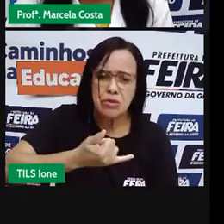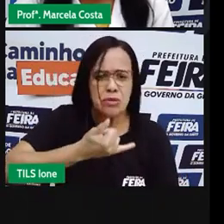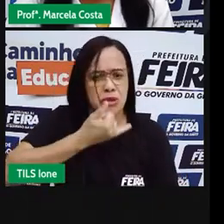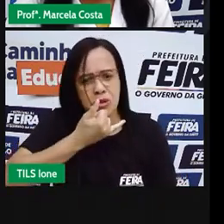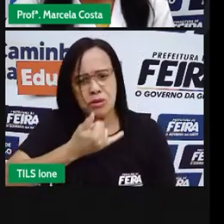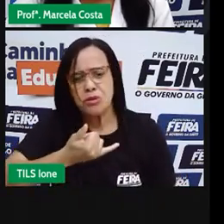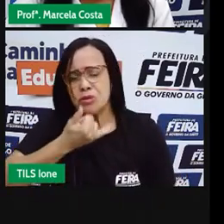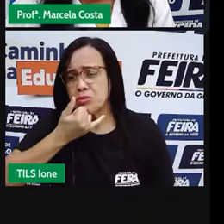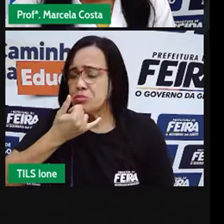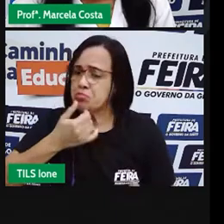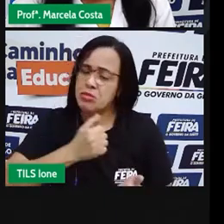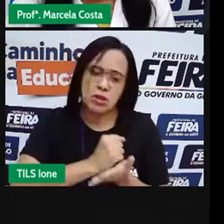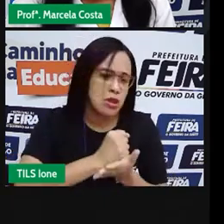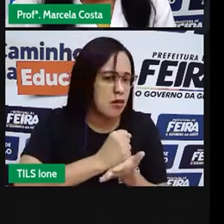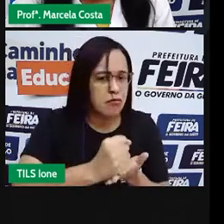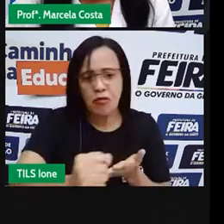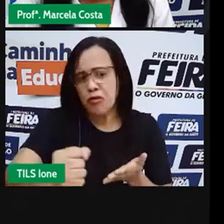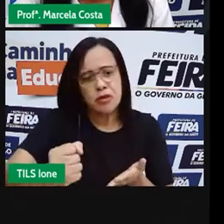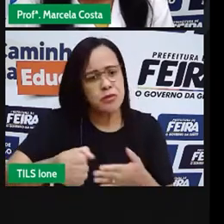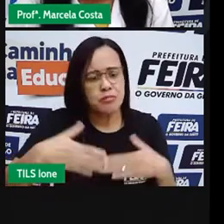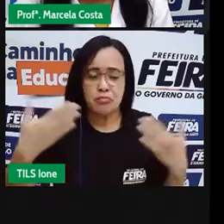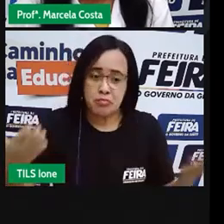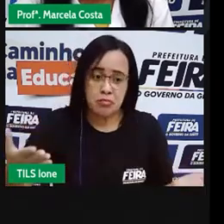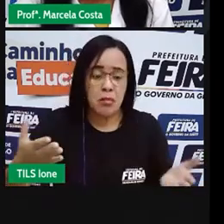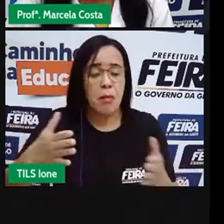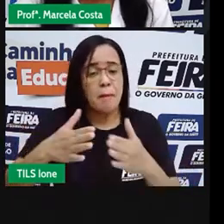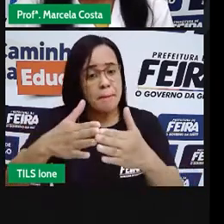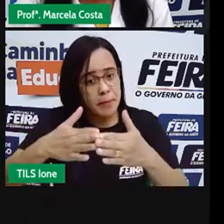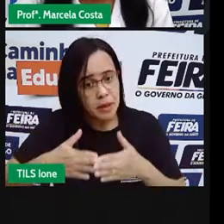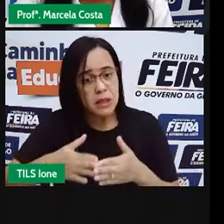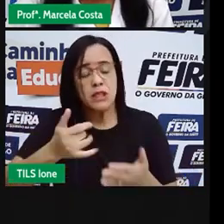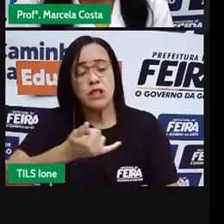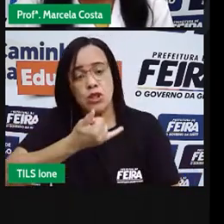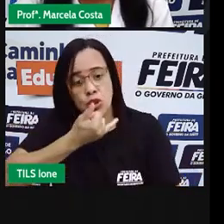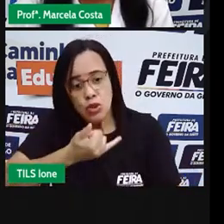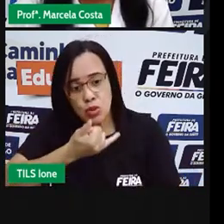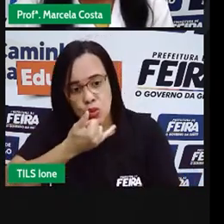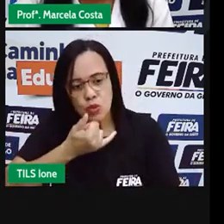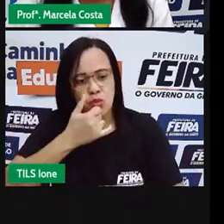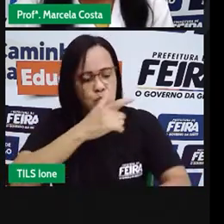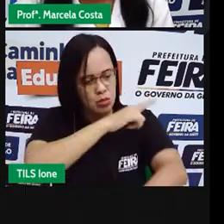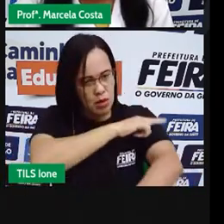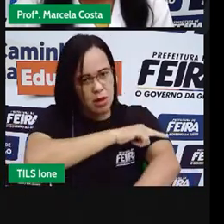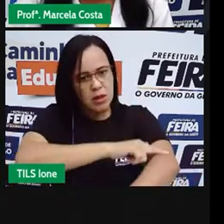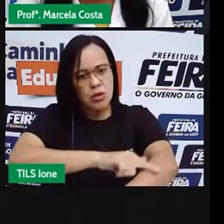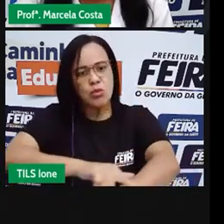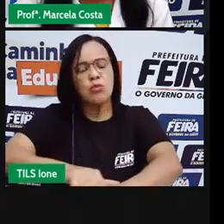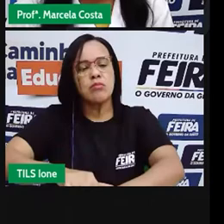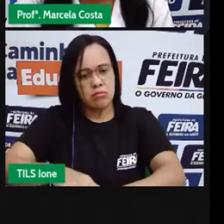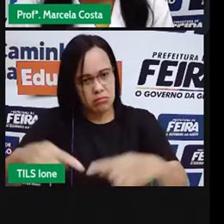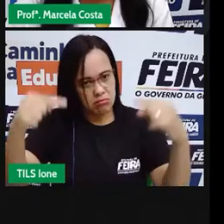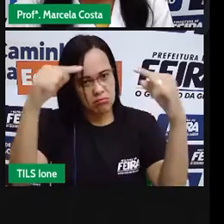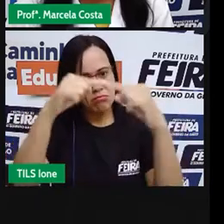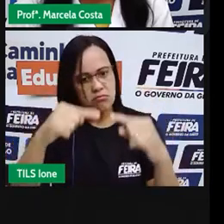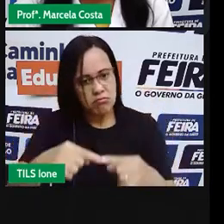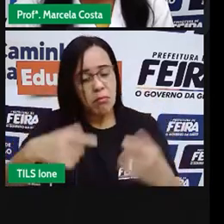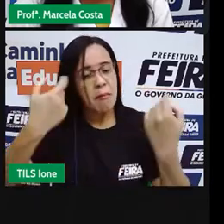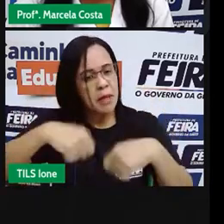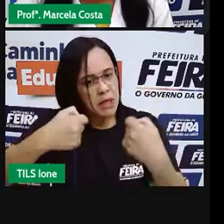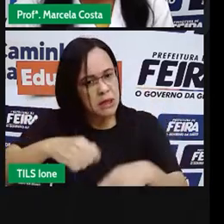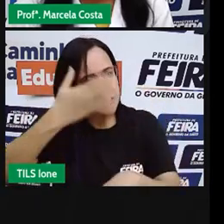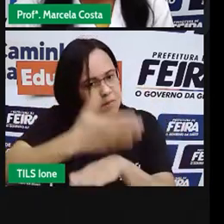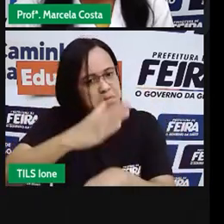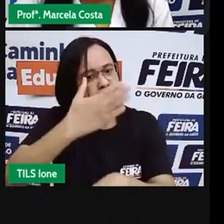ser tarde demais. Pedir desculpas é um gesto de educação. Sempre devemos praticá-lo.